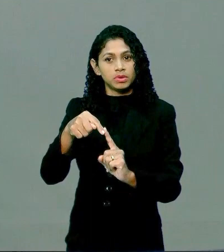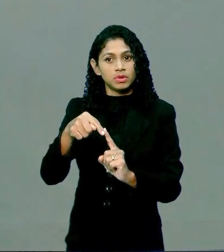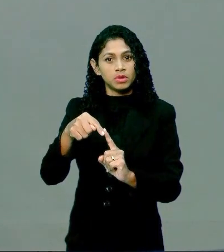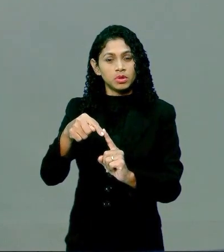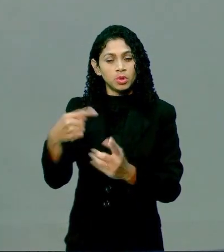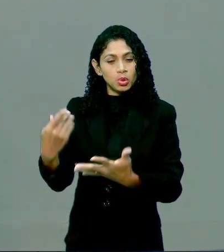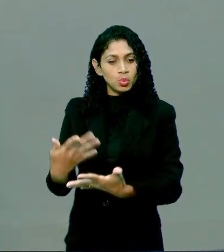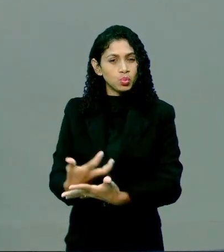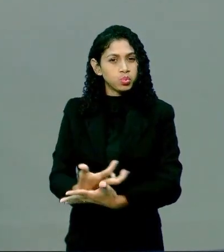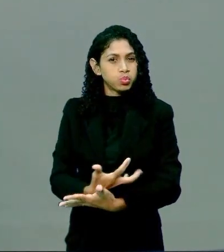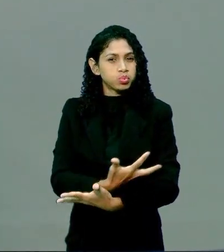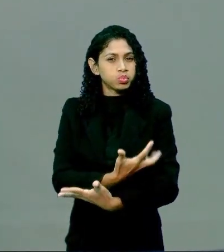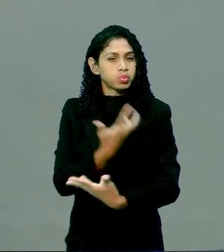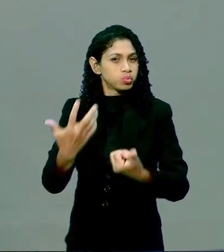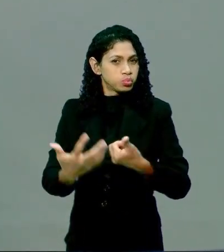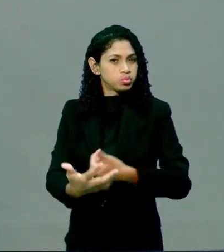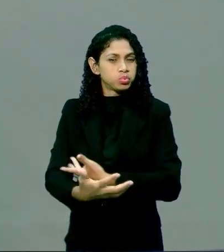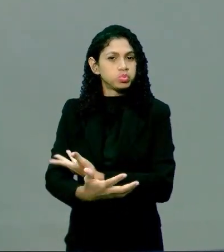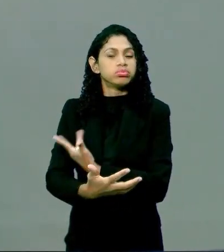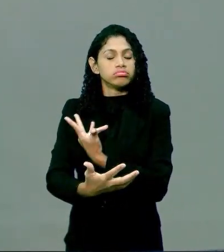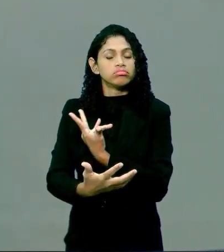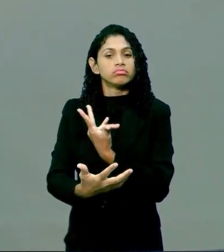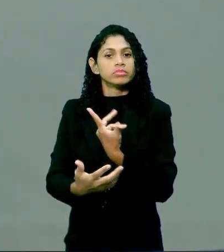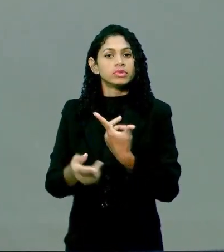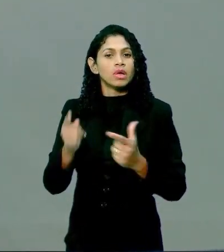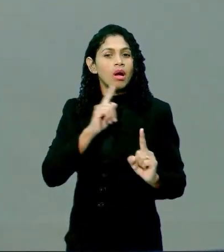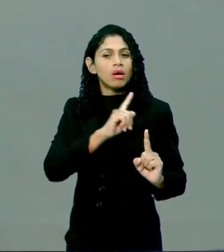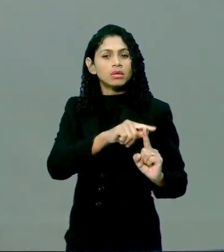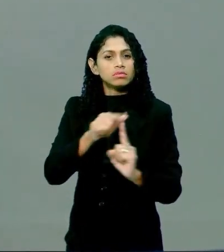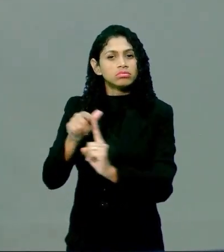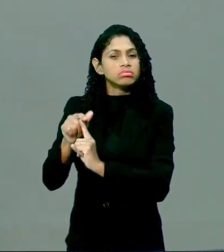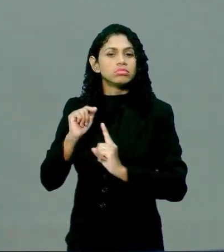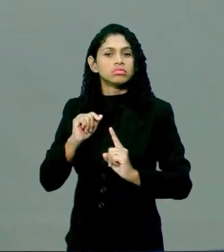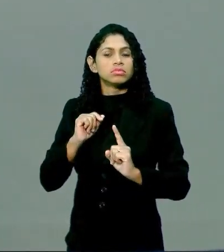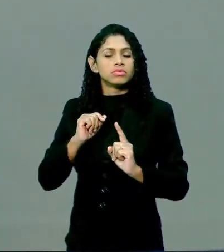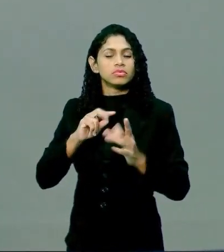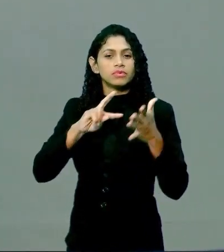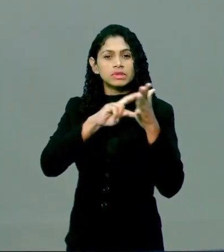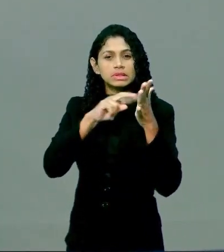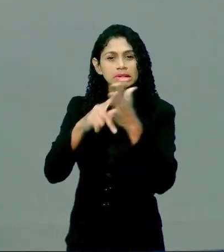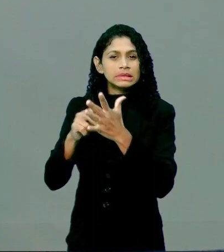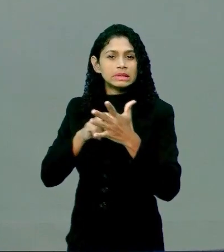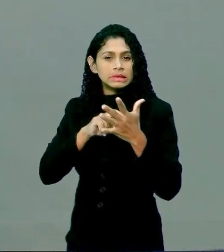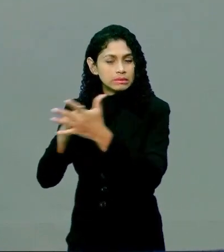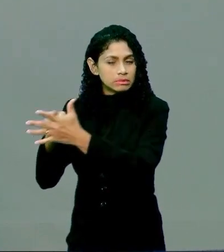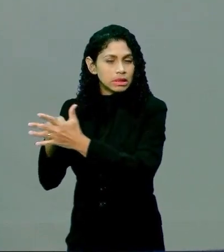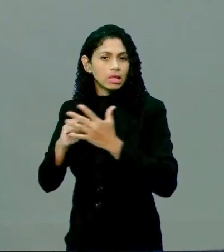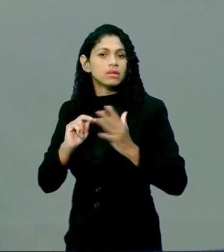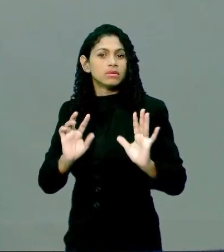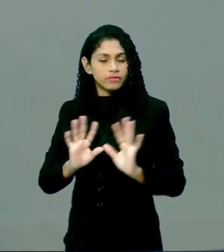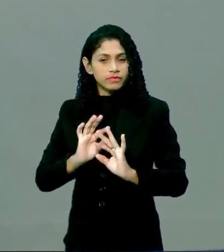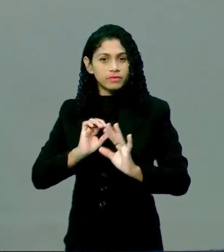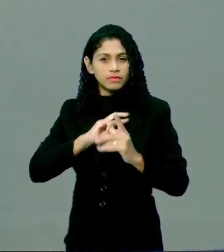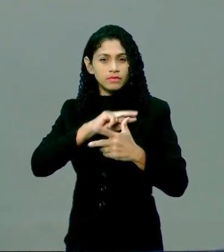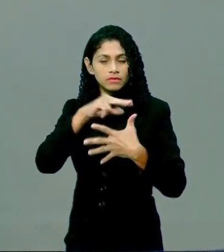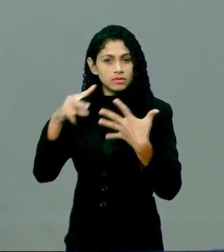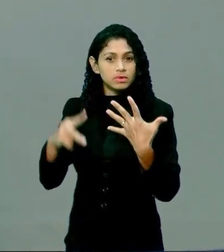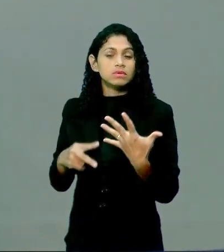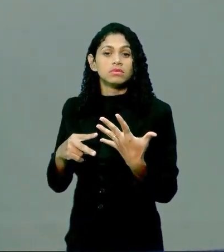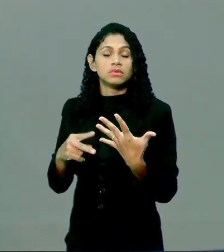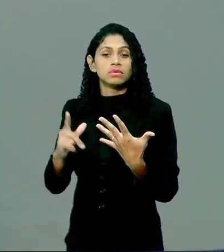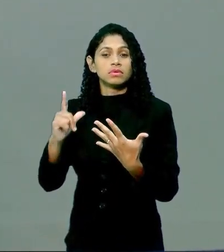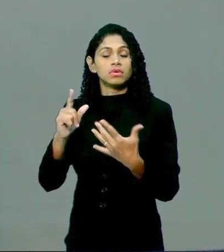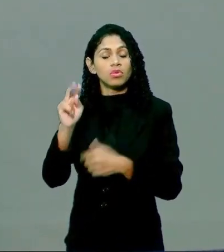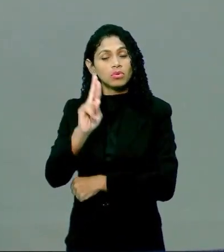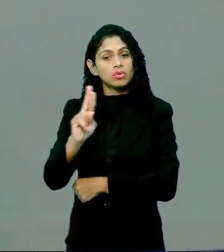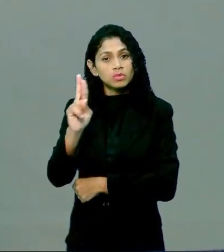diversas interpretações, polissemias, múltiplos significados, usa-se muito a conotação, vários sentidos.